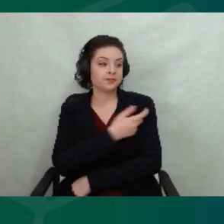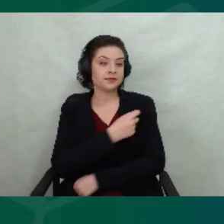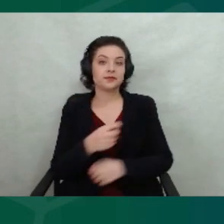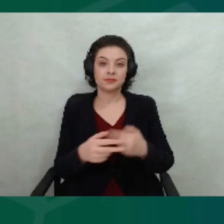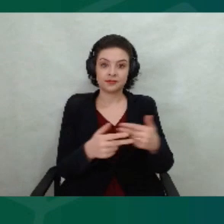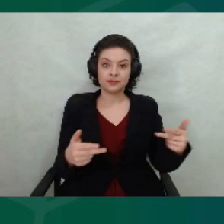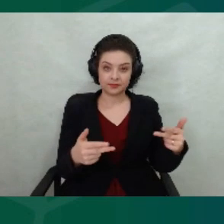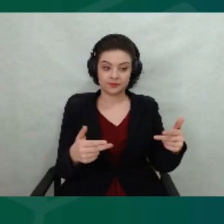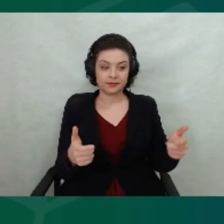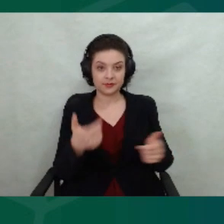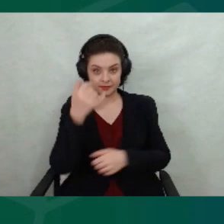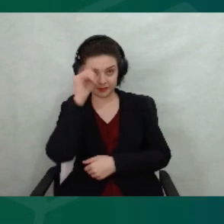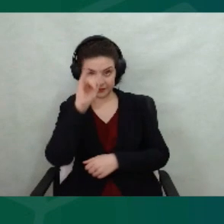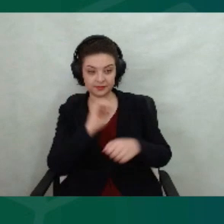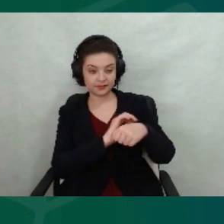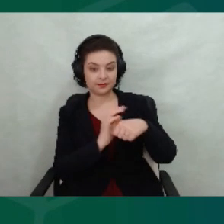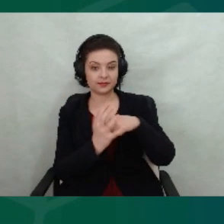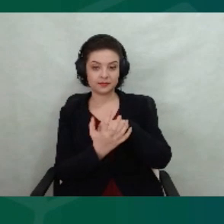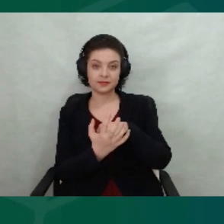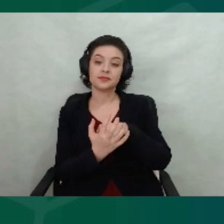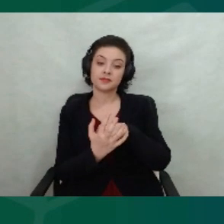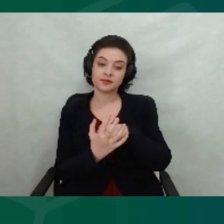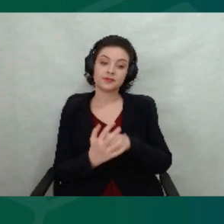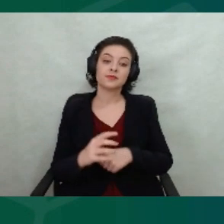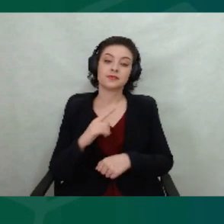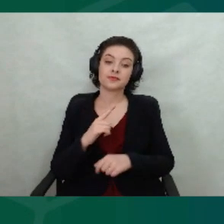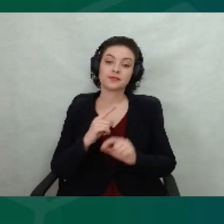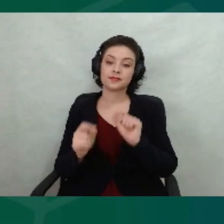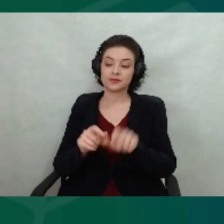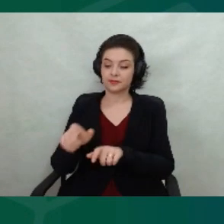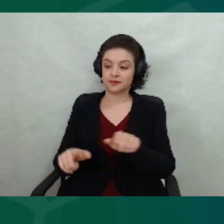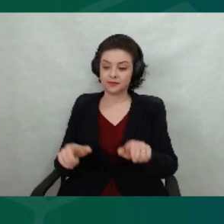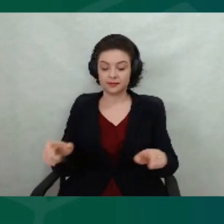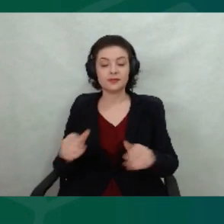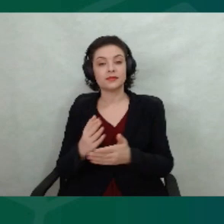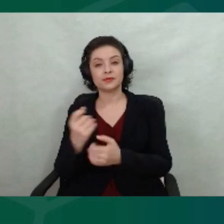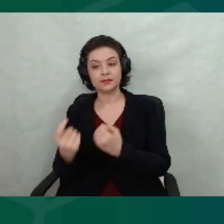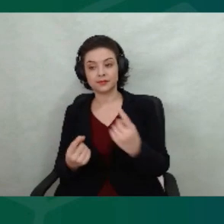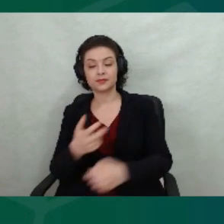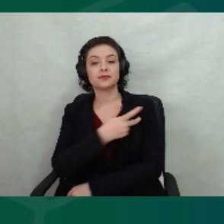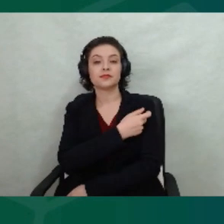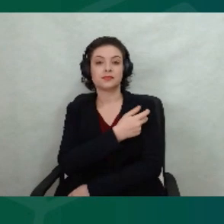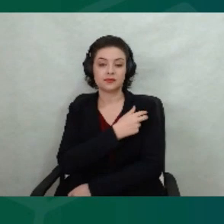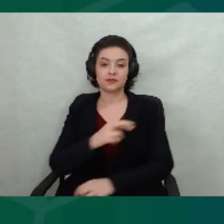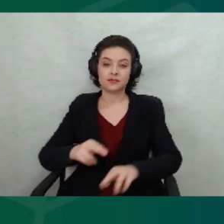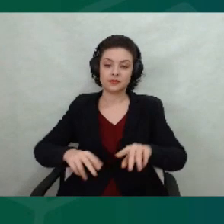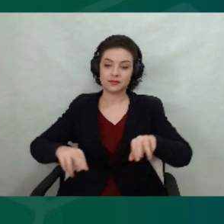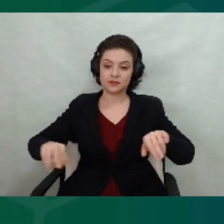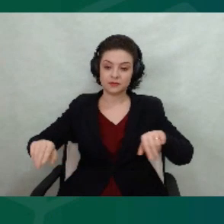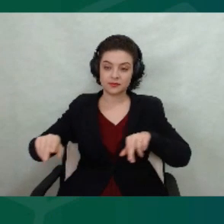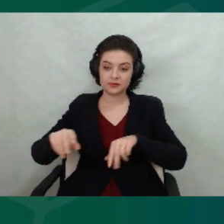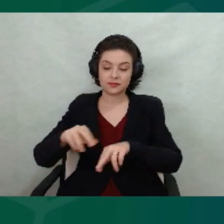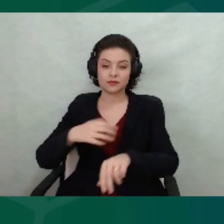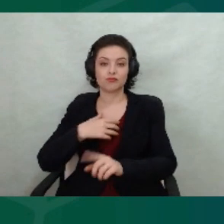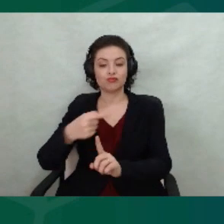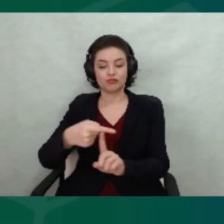coronavírus Covid-19, nós temos vacinas feitas de várias plataformas. A